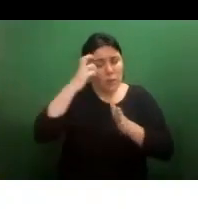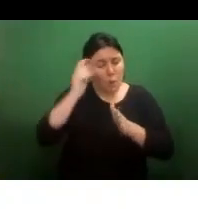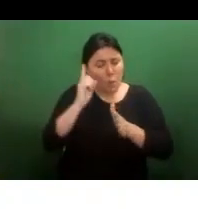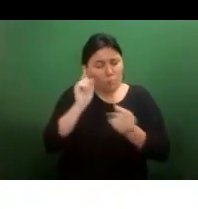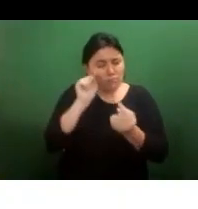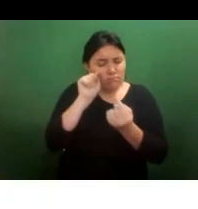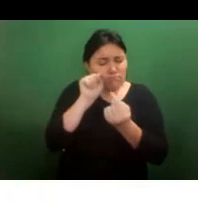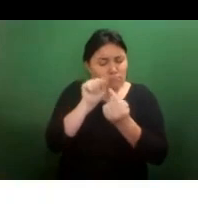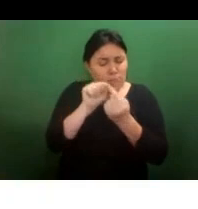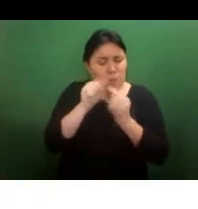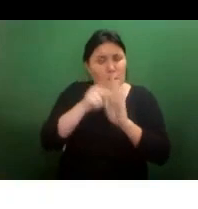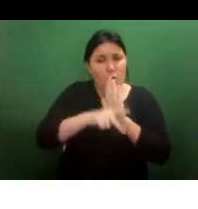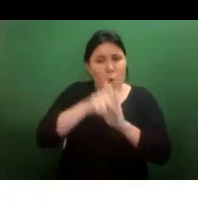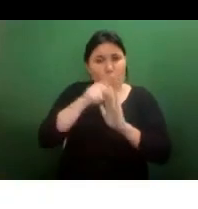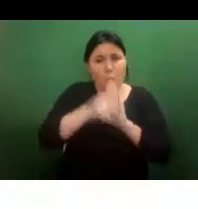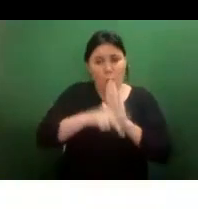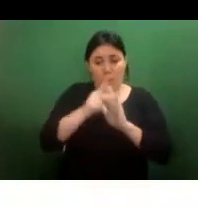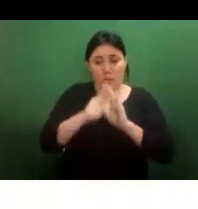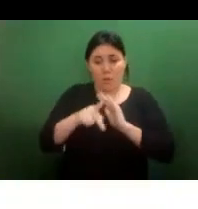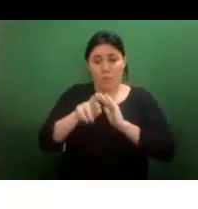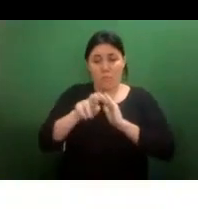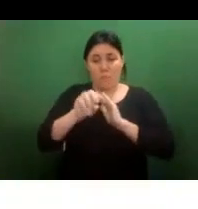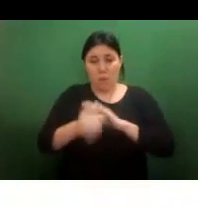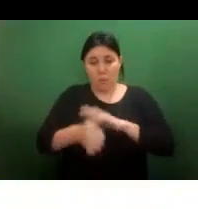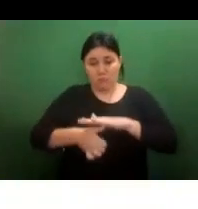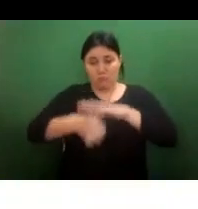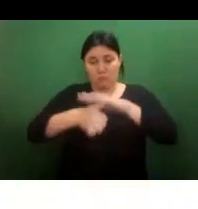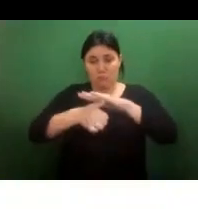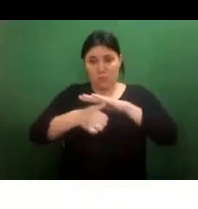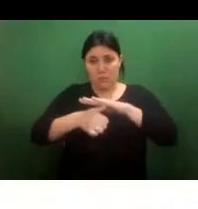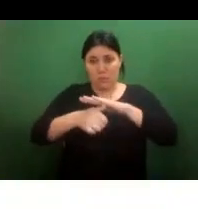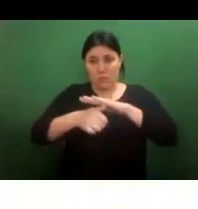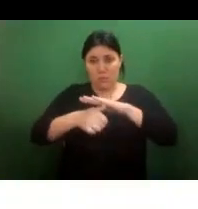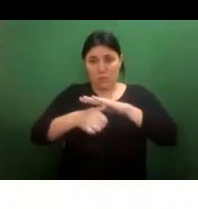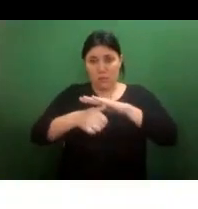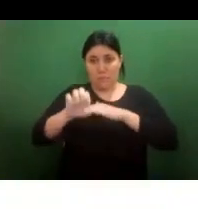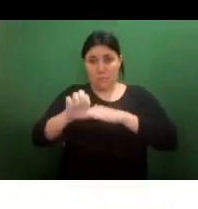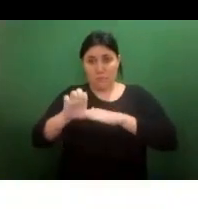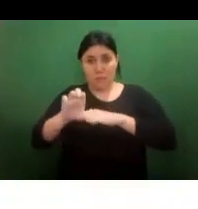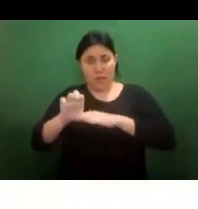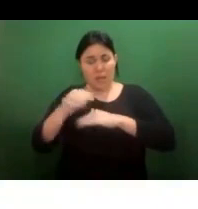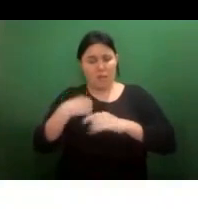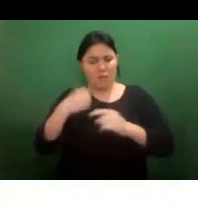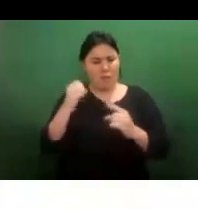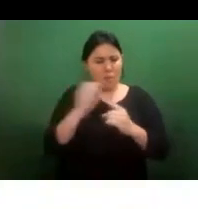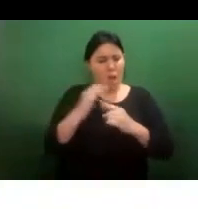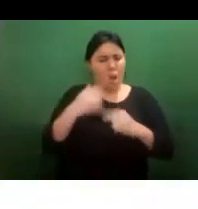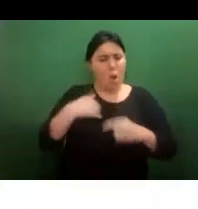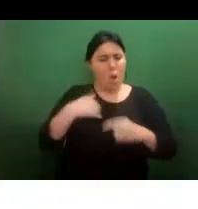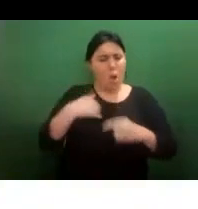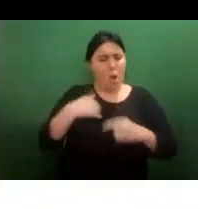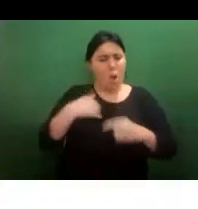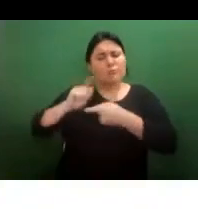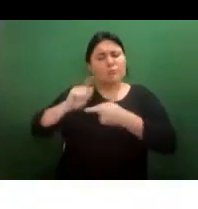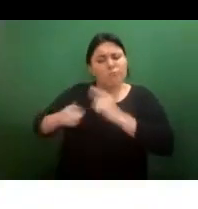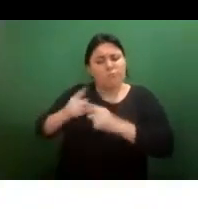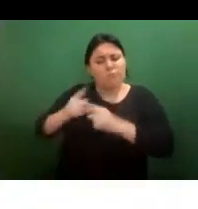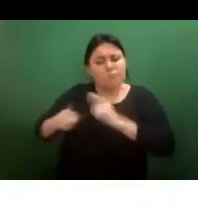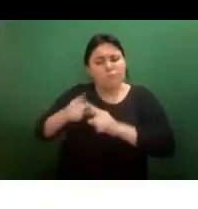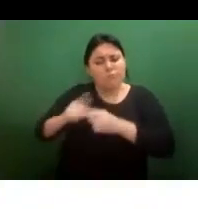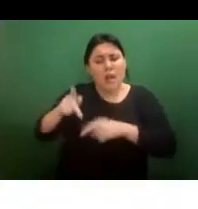Plano de Acessibilidade da Pró-Reitoria de Extensão e Cultura, a PREC-UFPEL, me lembro de ter conversado com a Patrícia Dornelles